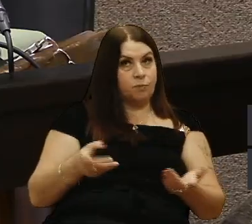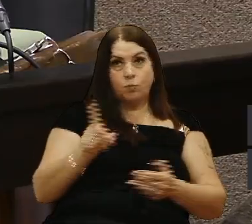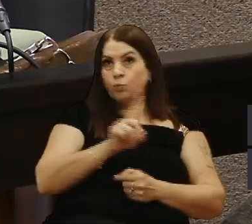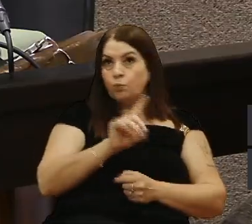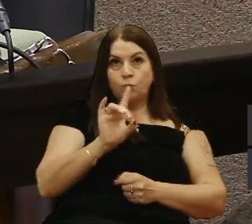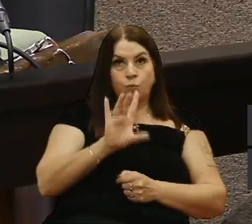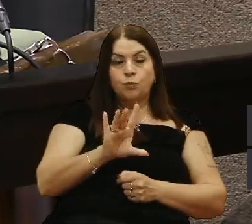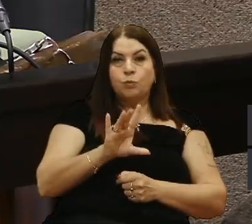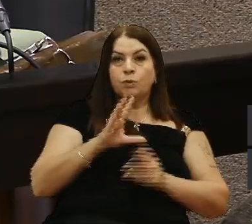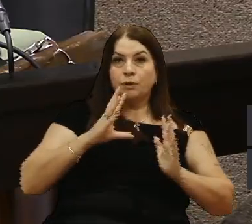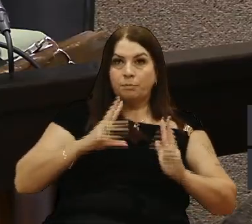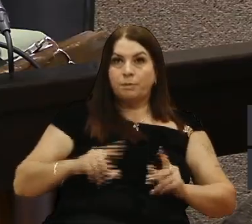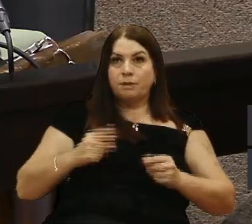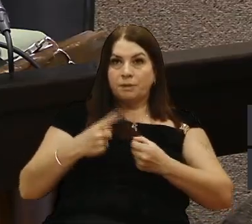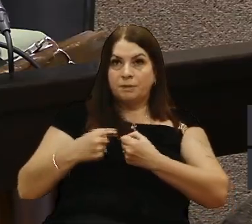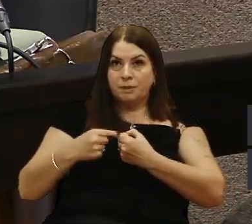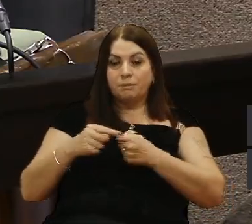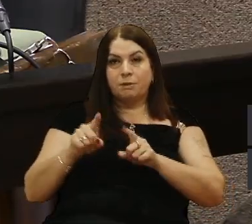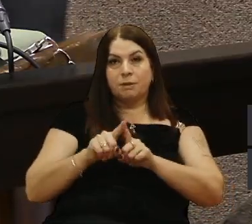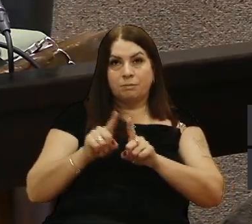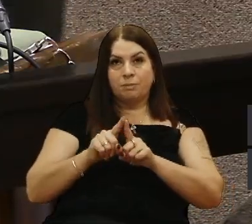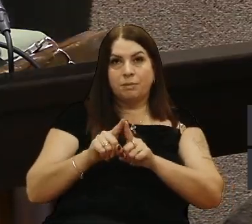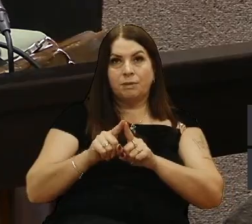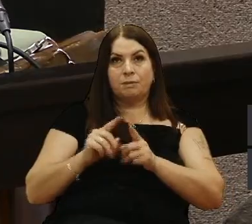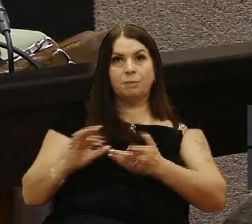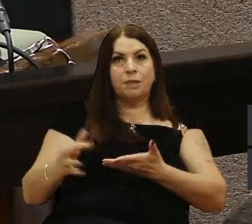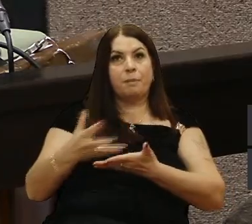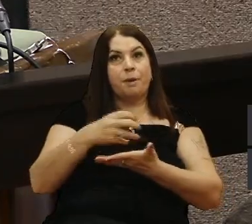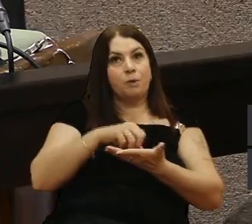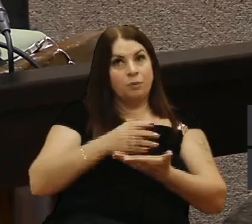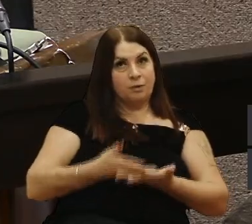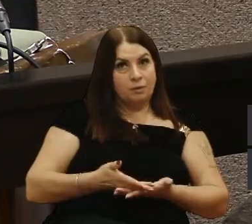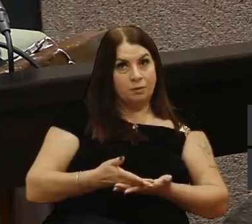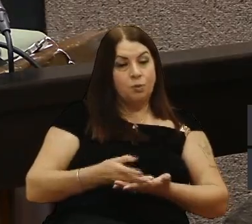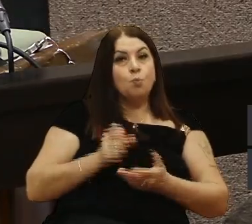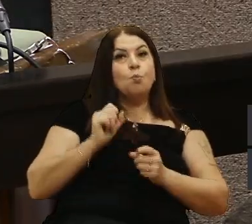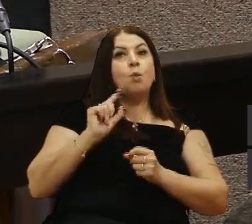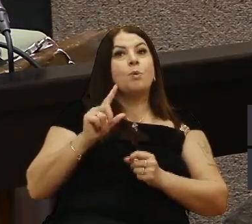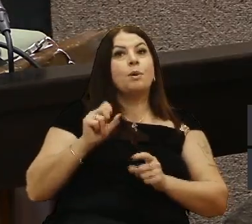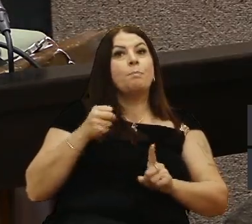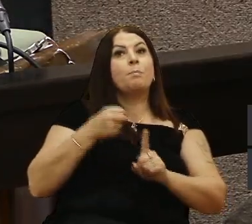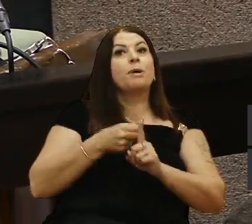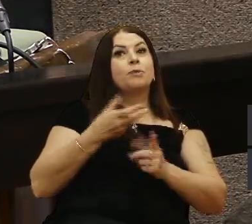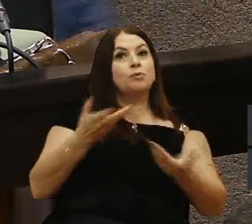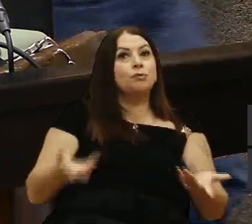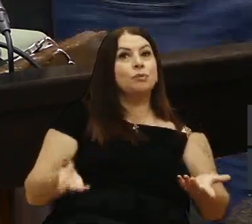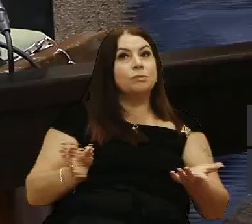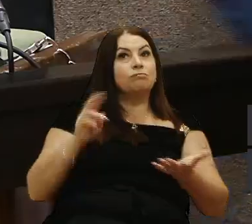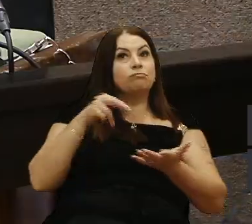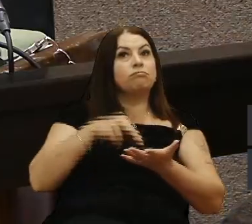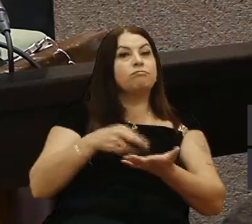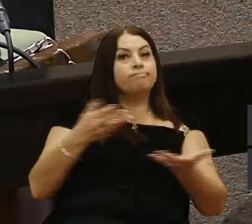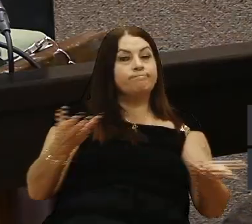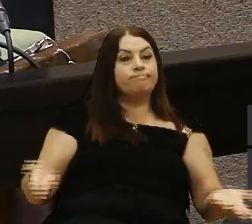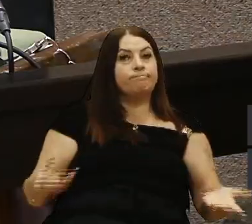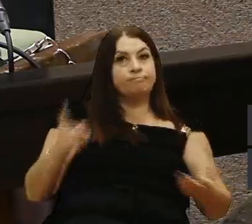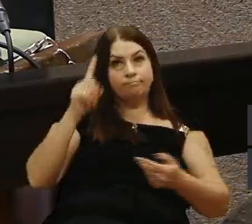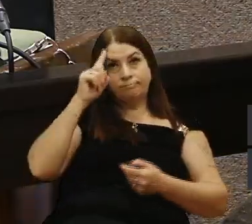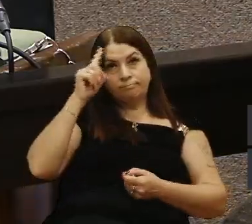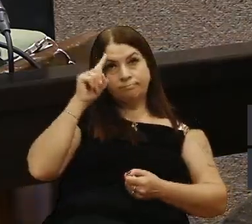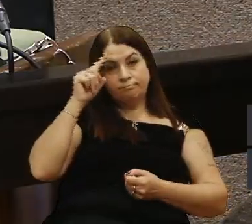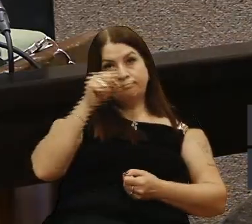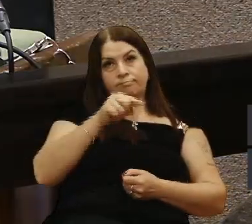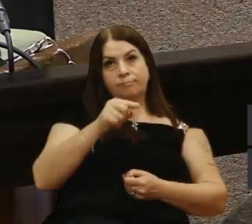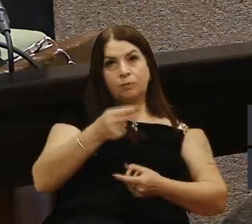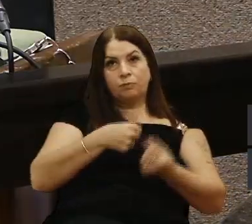só a limpeza da cidade, mas também a Codeca. Então, qual o impacto disso realmente, né, no dia a dia, na questão